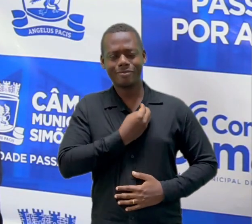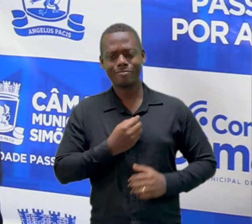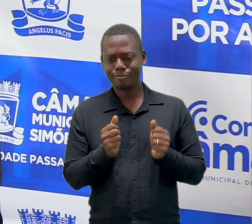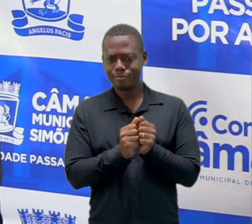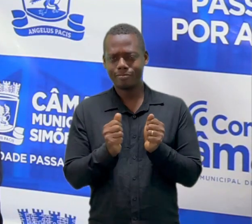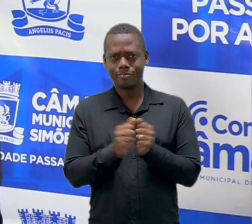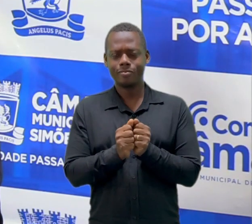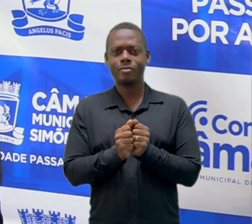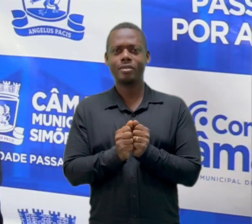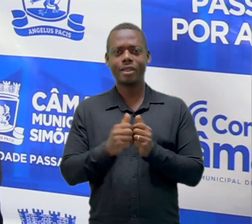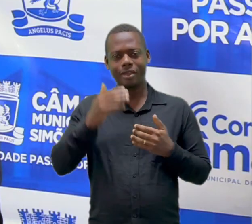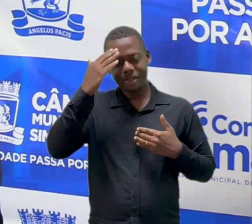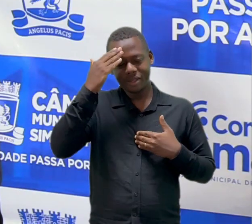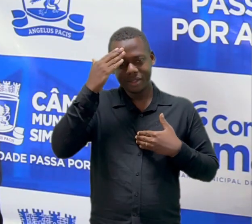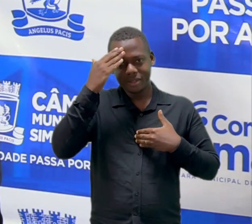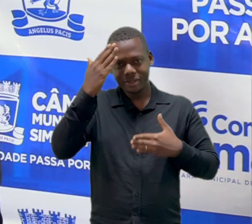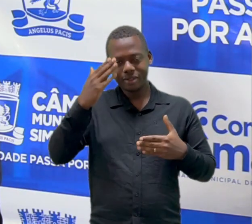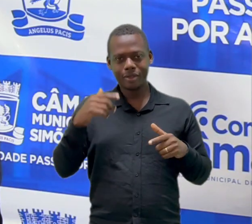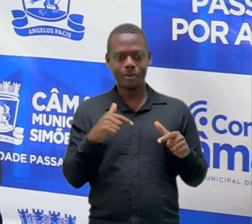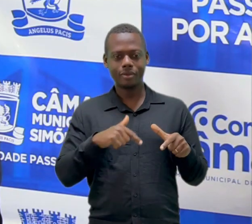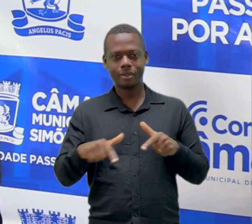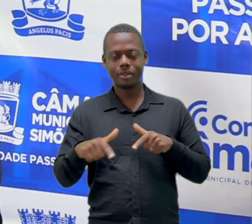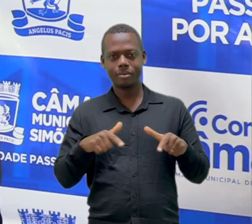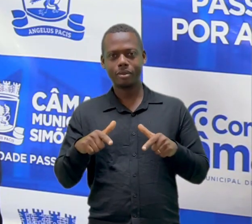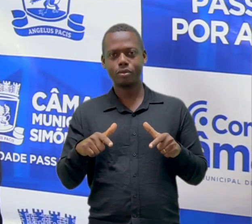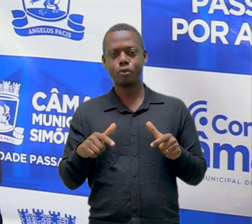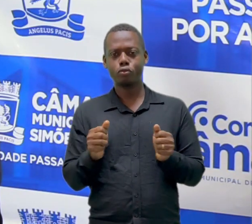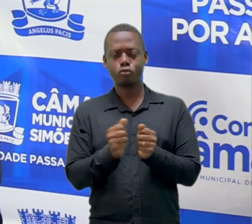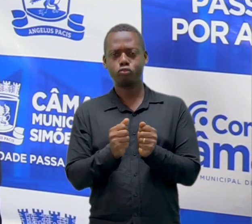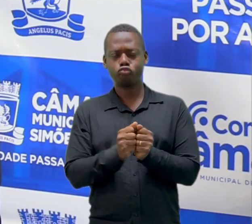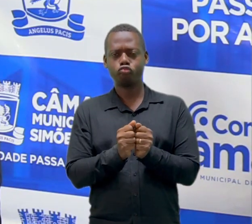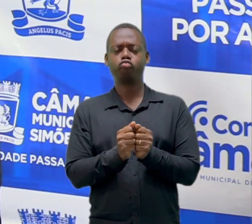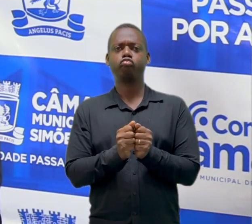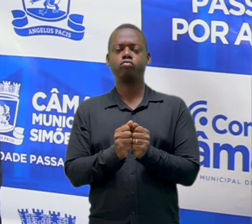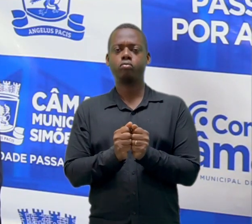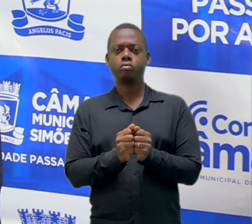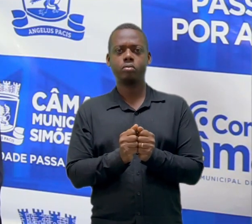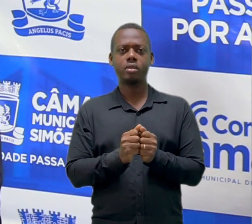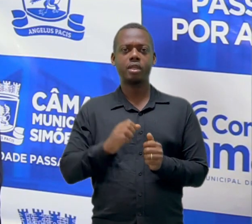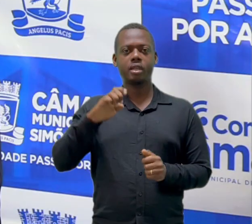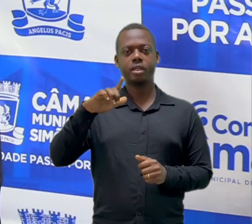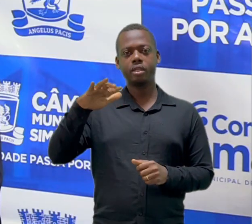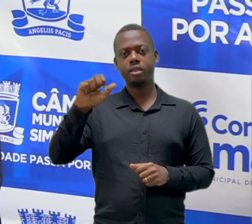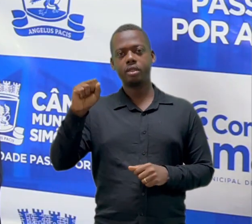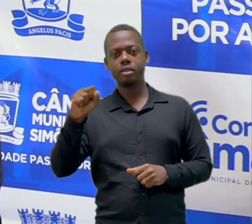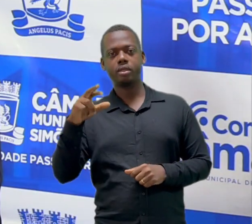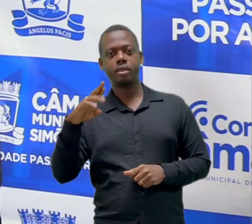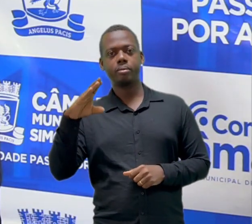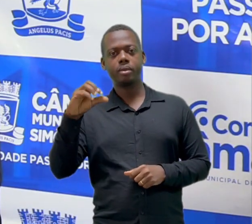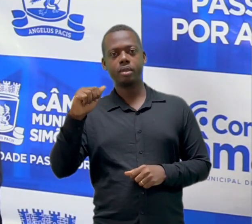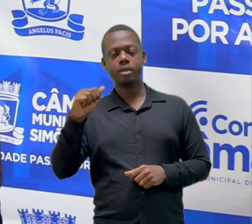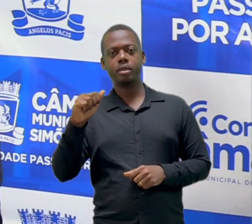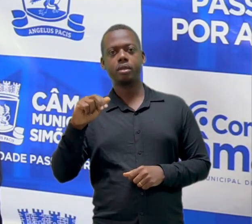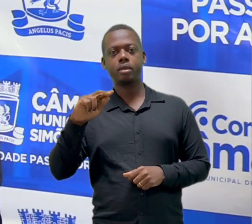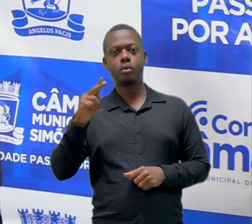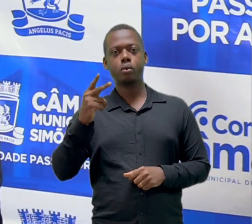conosco. Já queremos agradecer aqui ao nosso staff, a nossa equipe, que está aqui nos bastidores, Elias, Erivelton, Rebeca, Laina,